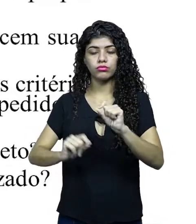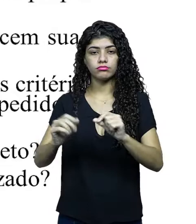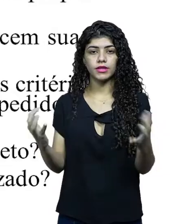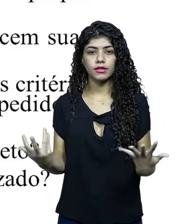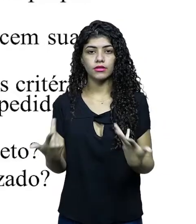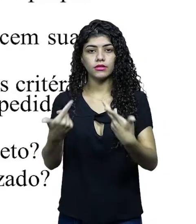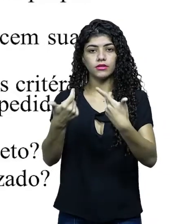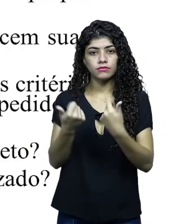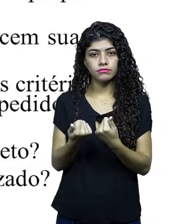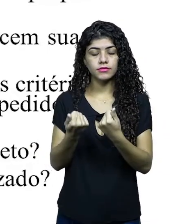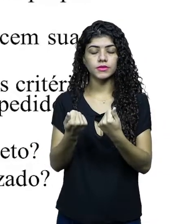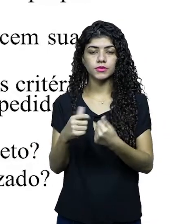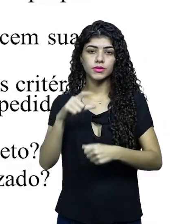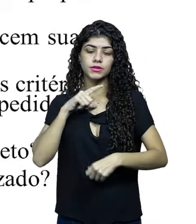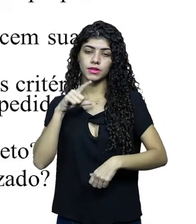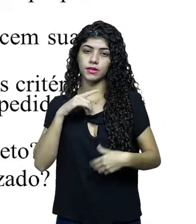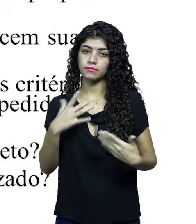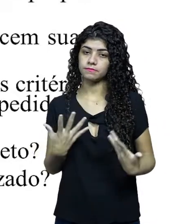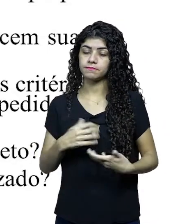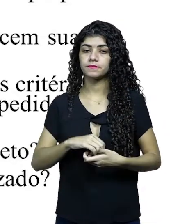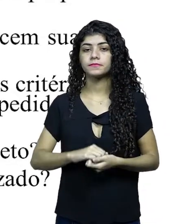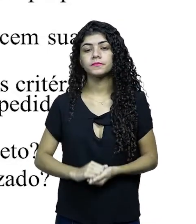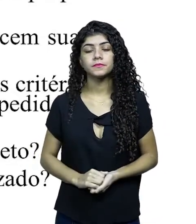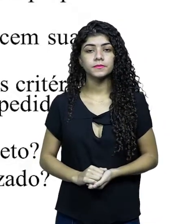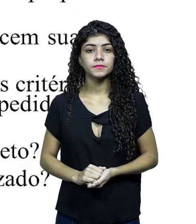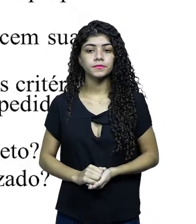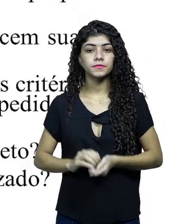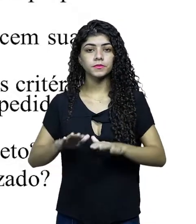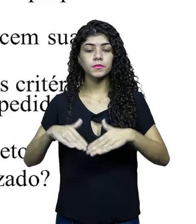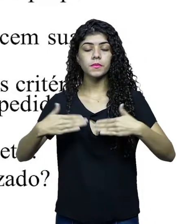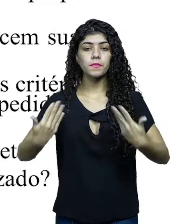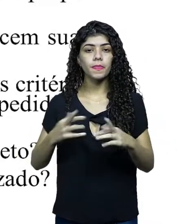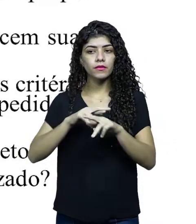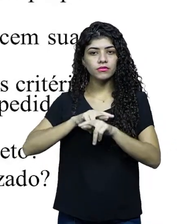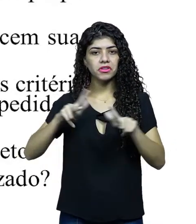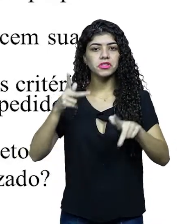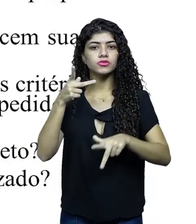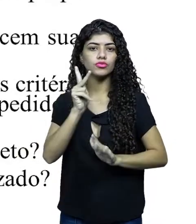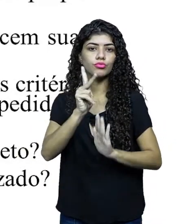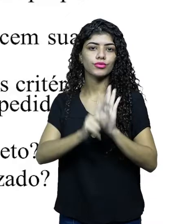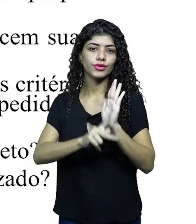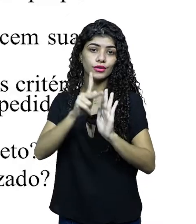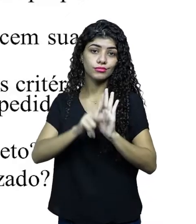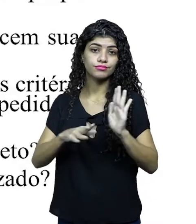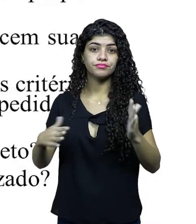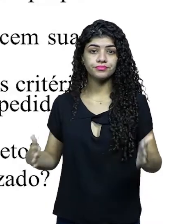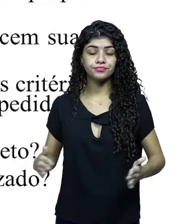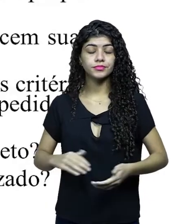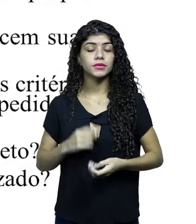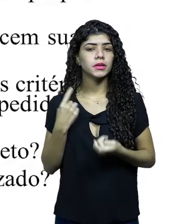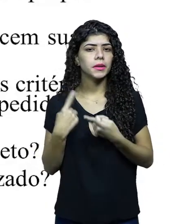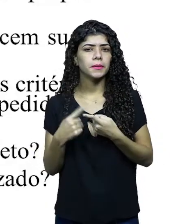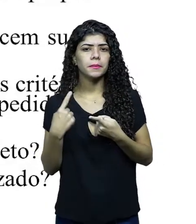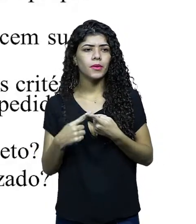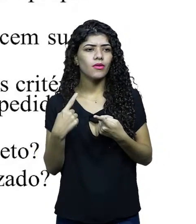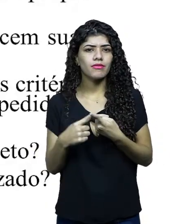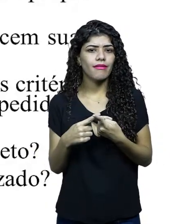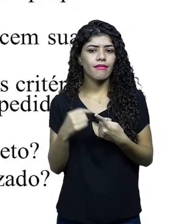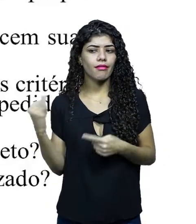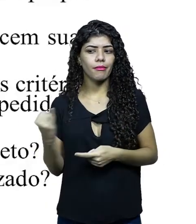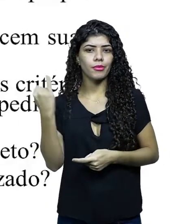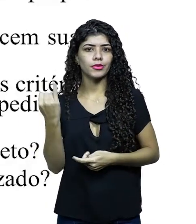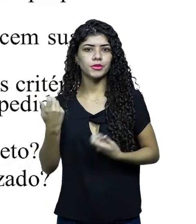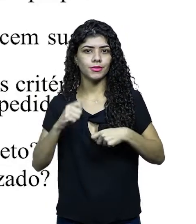e qualificações pedidos pelo edital? Qual o diferencial do projeto? Por que